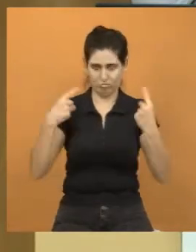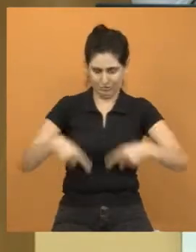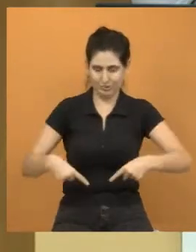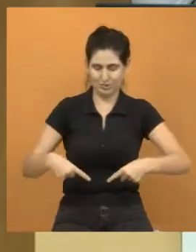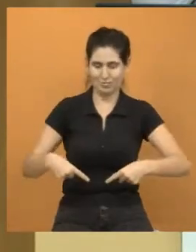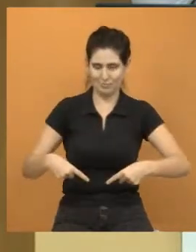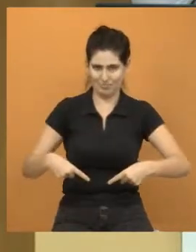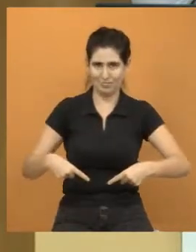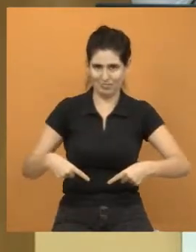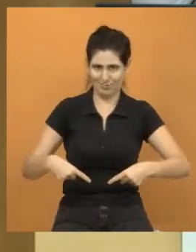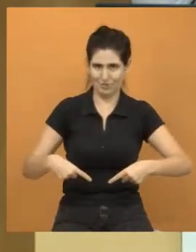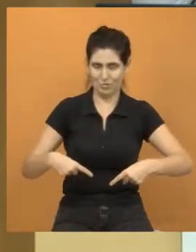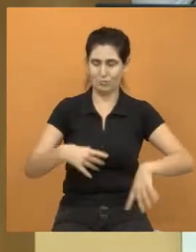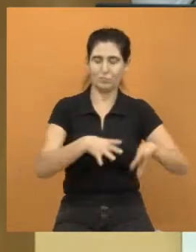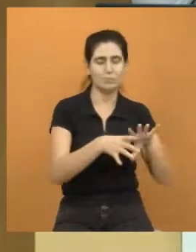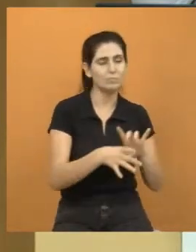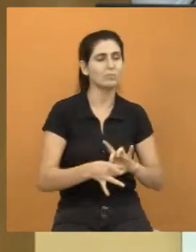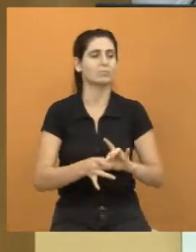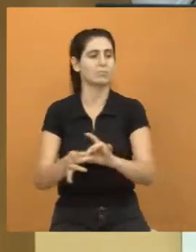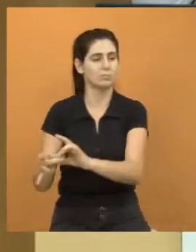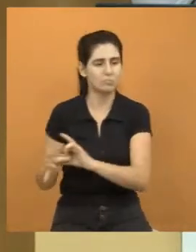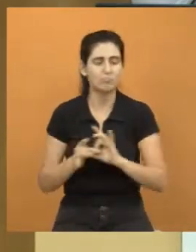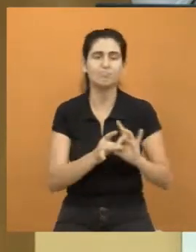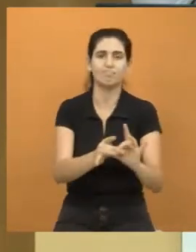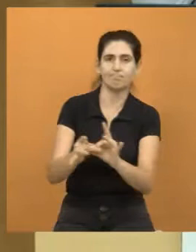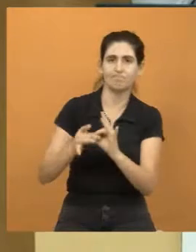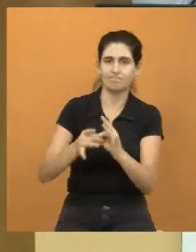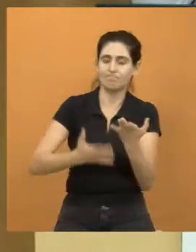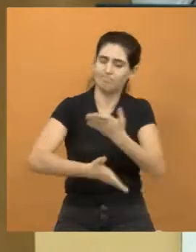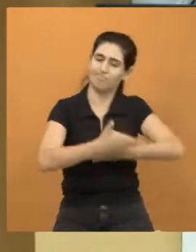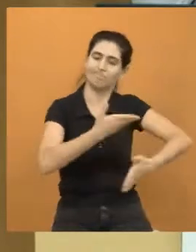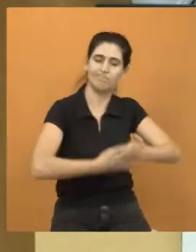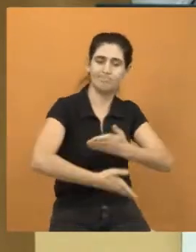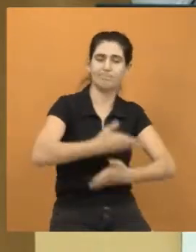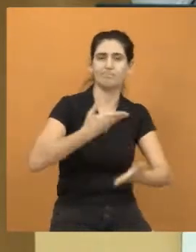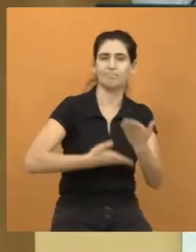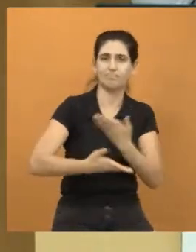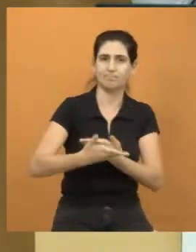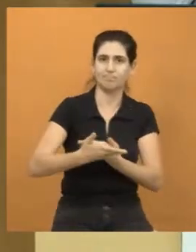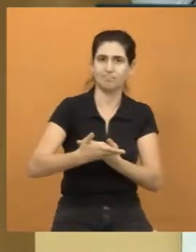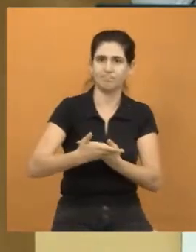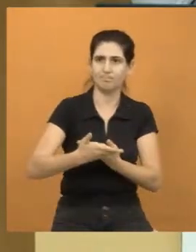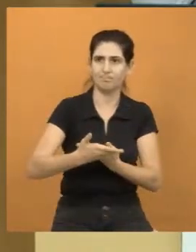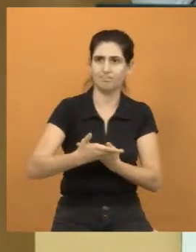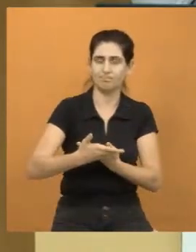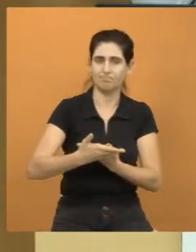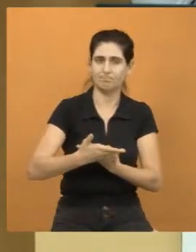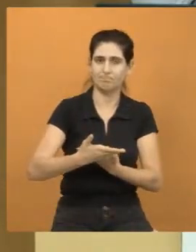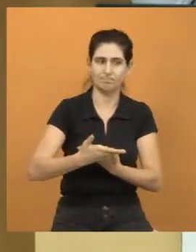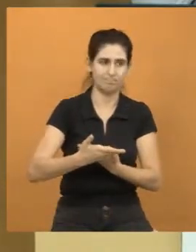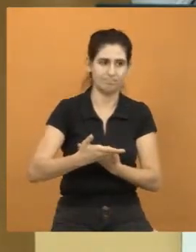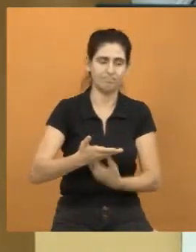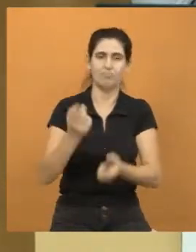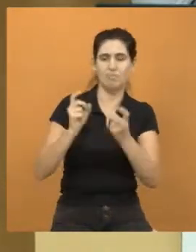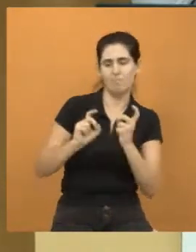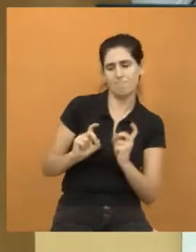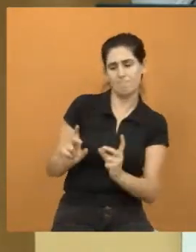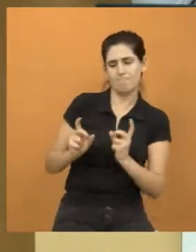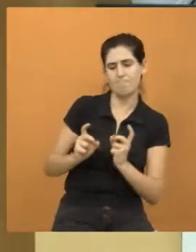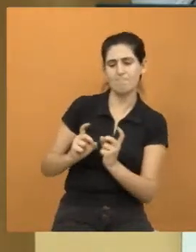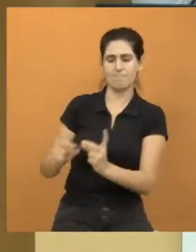é entrelaçar entre si a troca de comércio, né? A venda de produto,